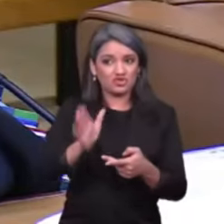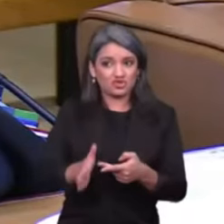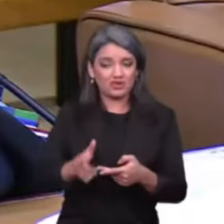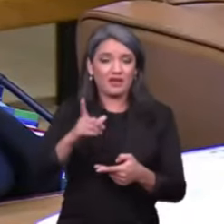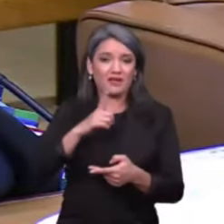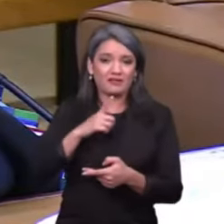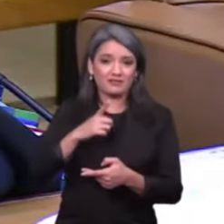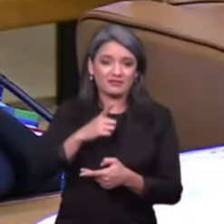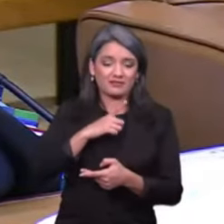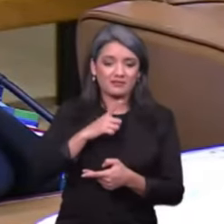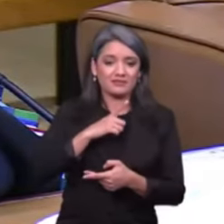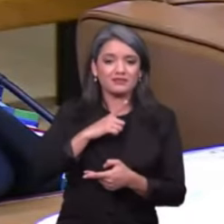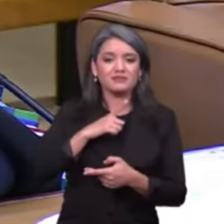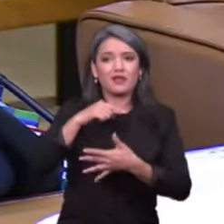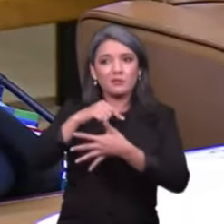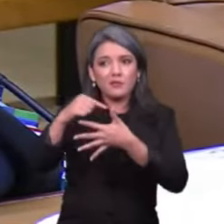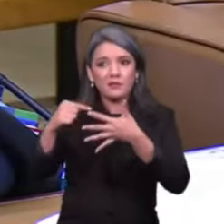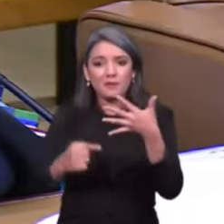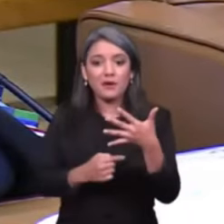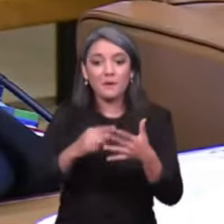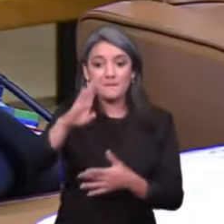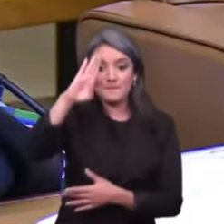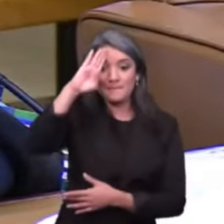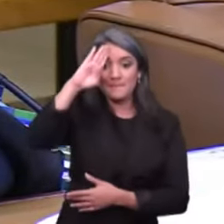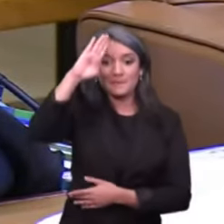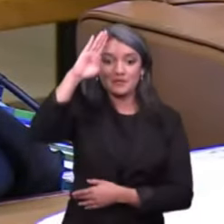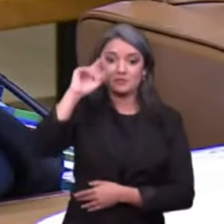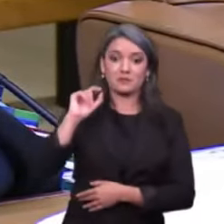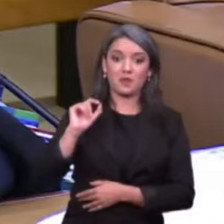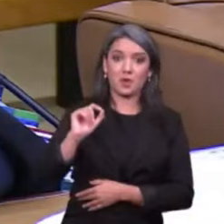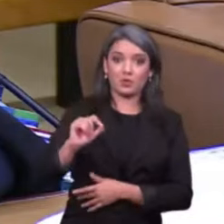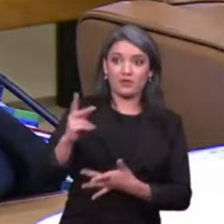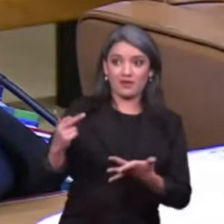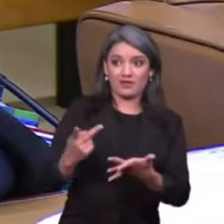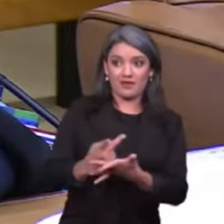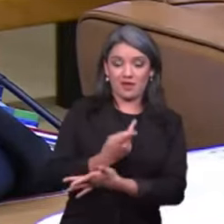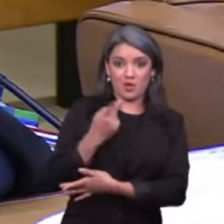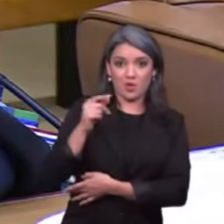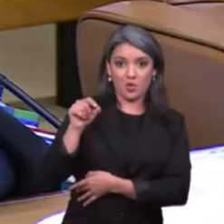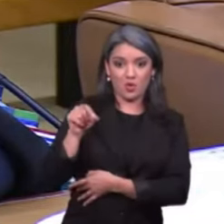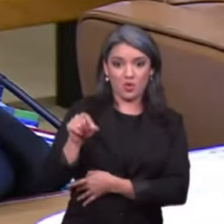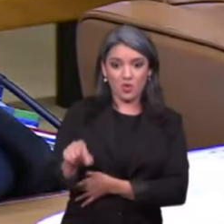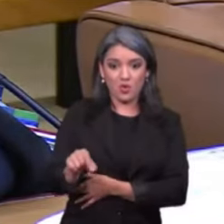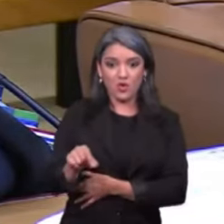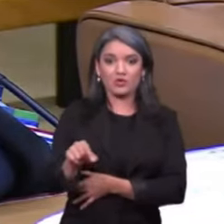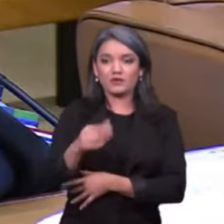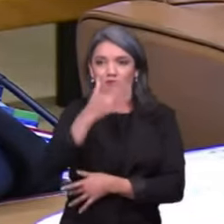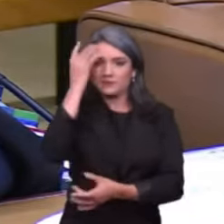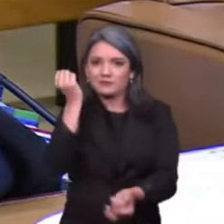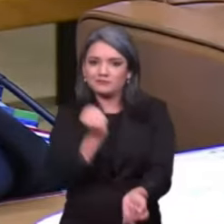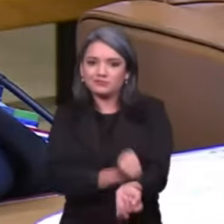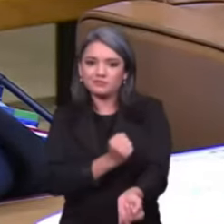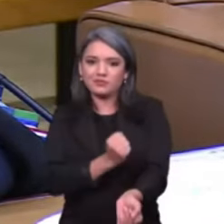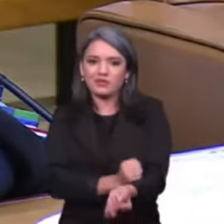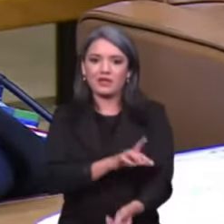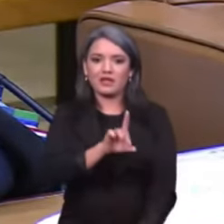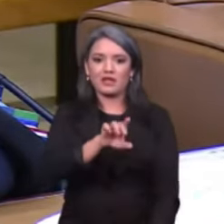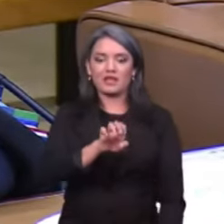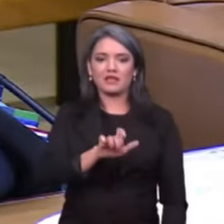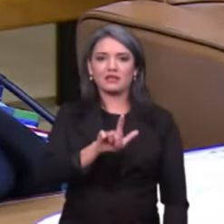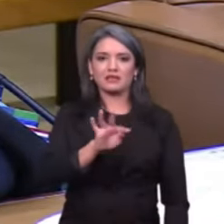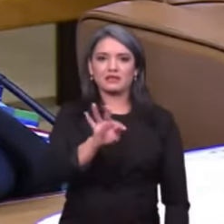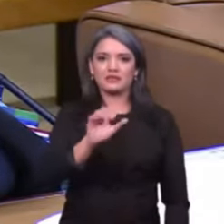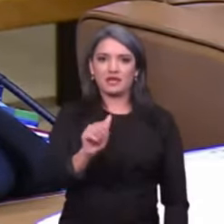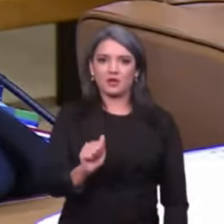sistema, etc. O principal princípio psicoativo e com potencial dependógeno é o